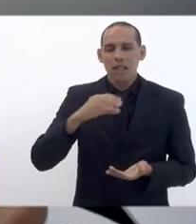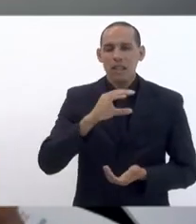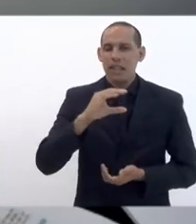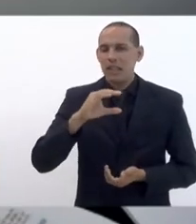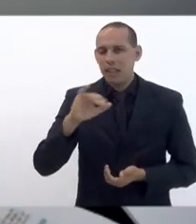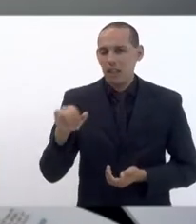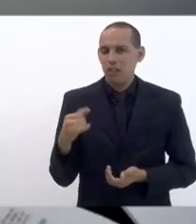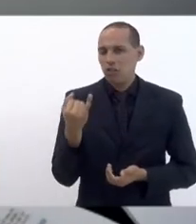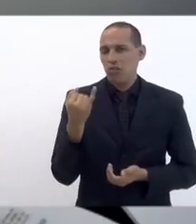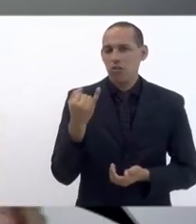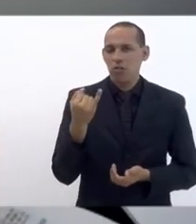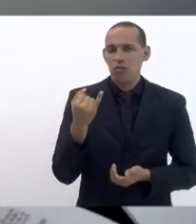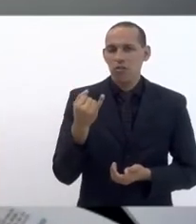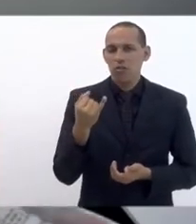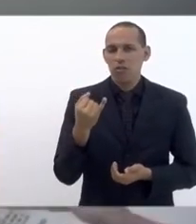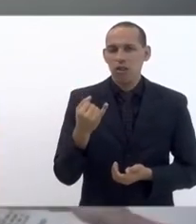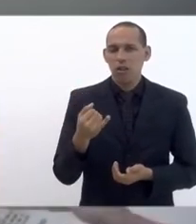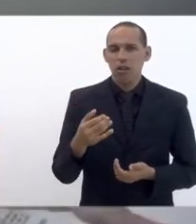assim,